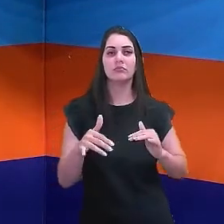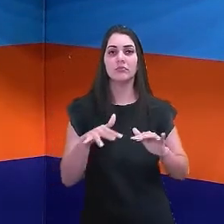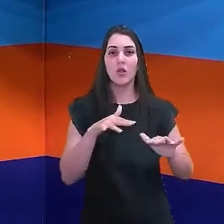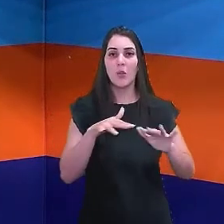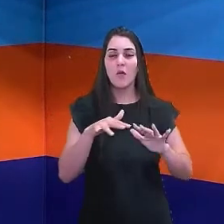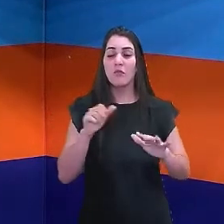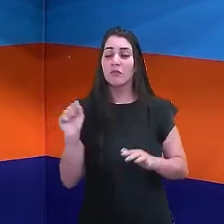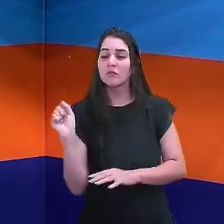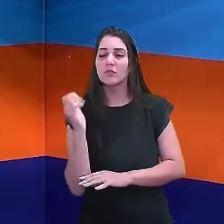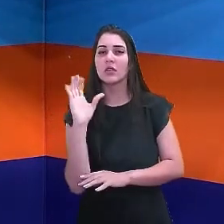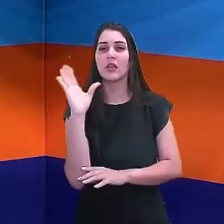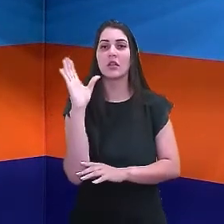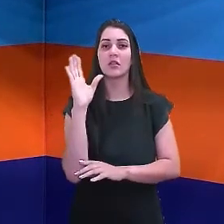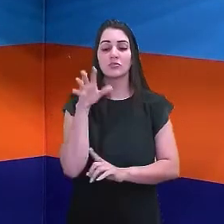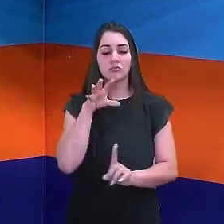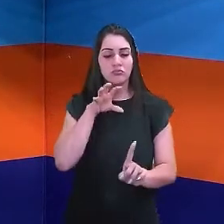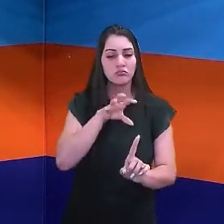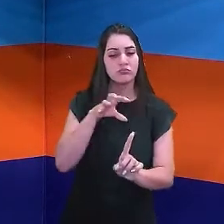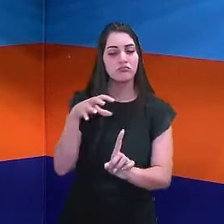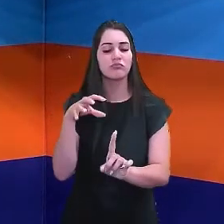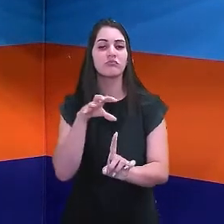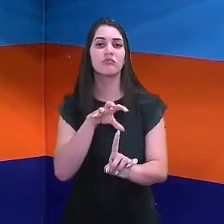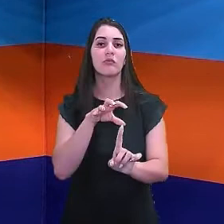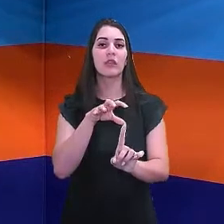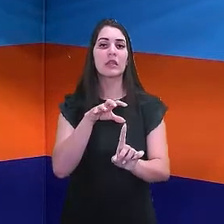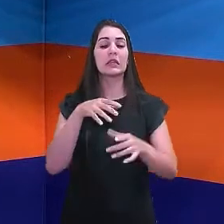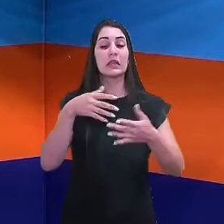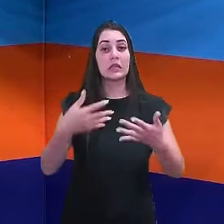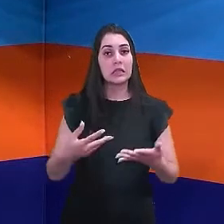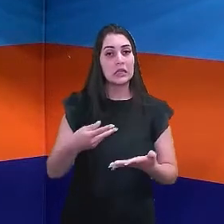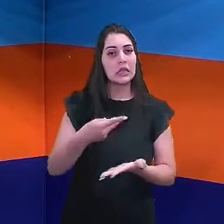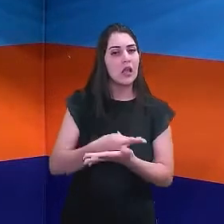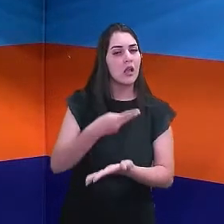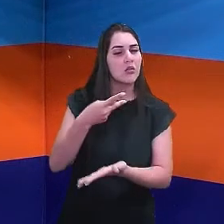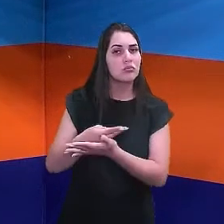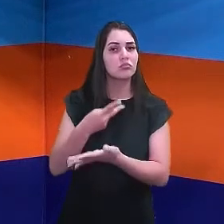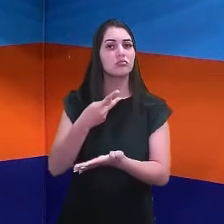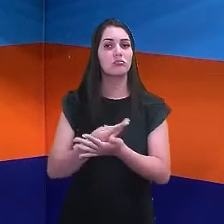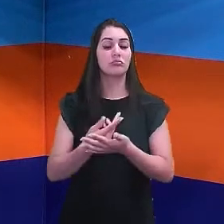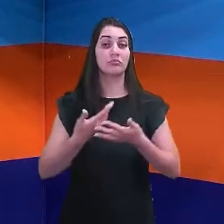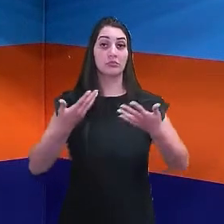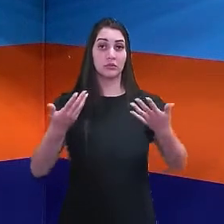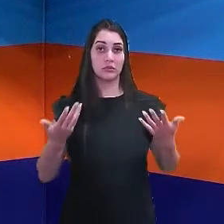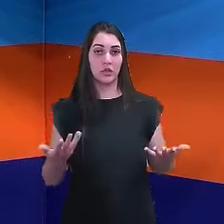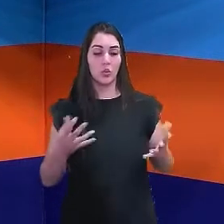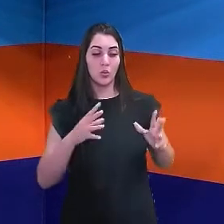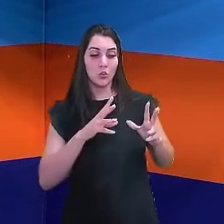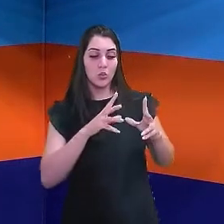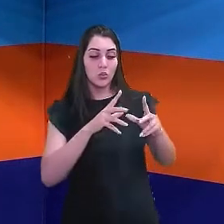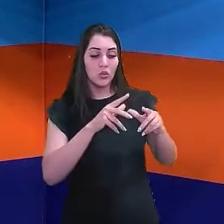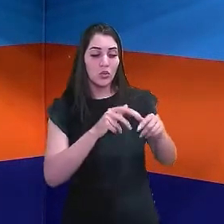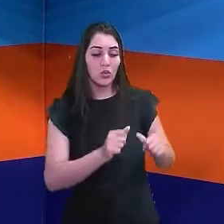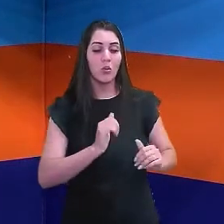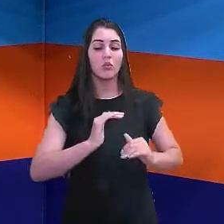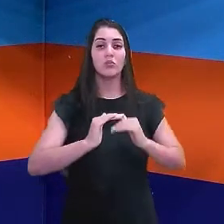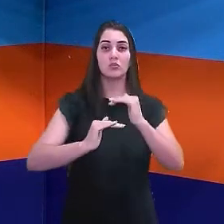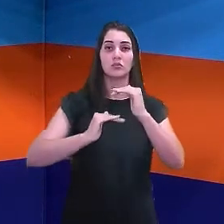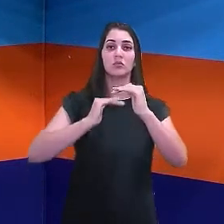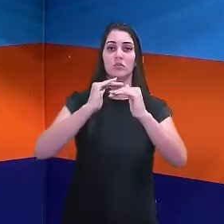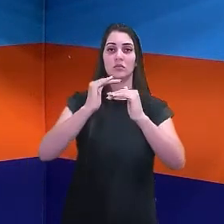de ações que vai influenciar em determinados acontecimentos. Então, todo o